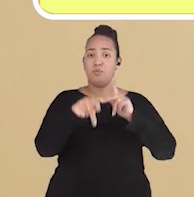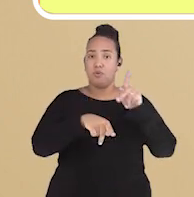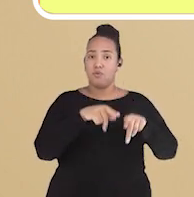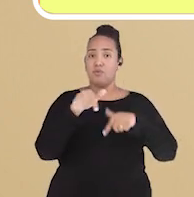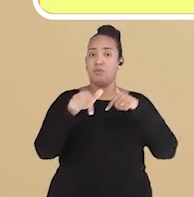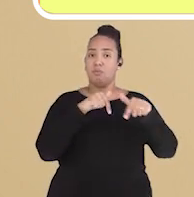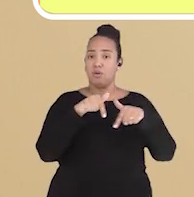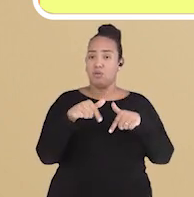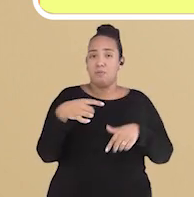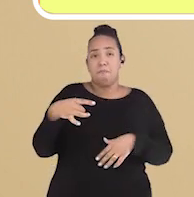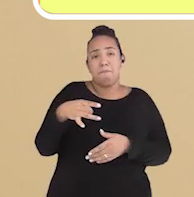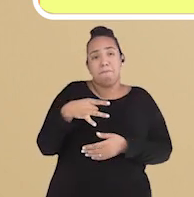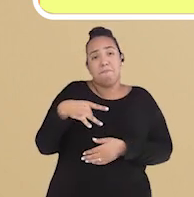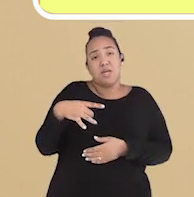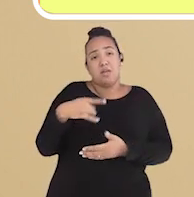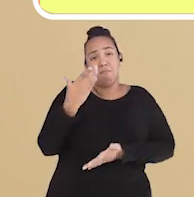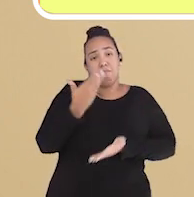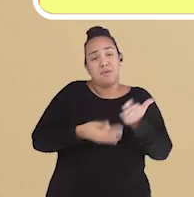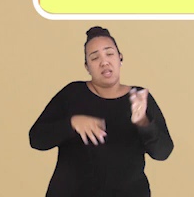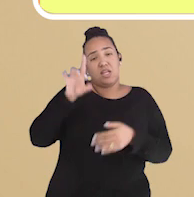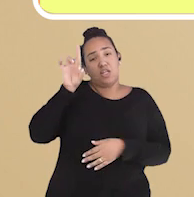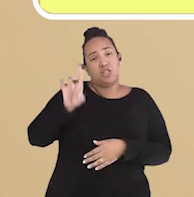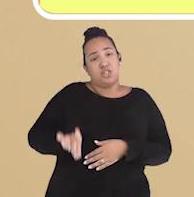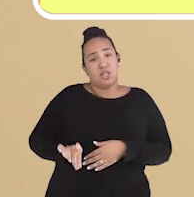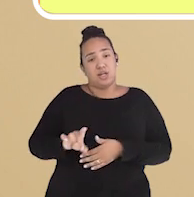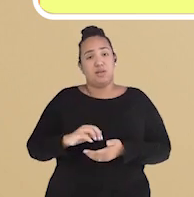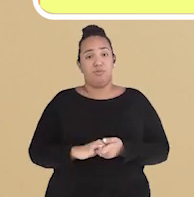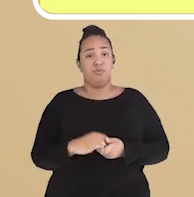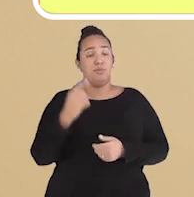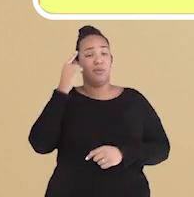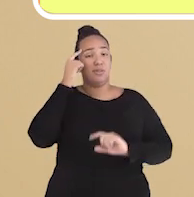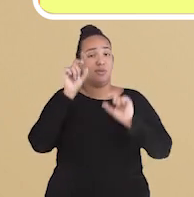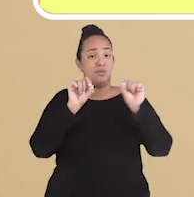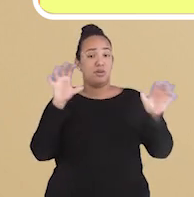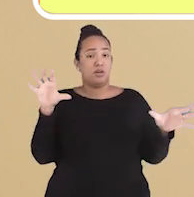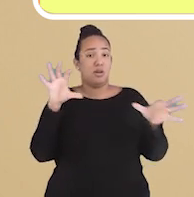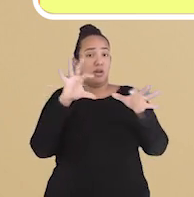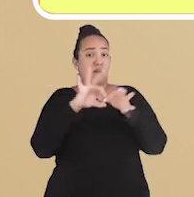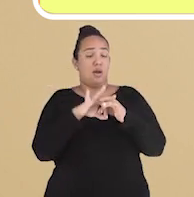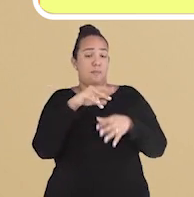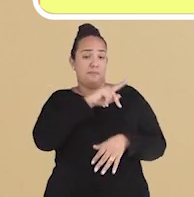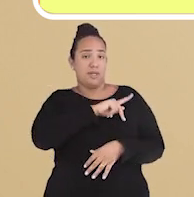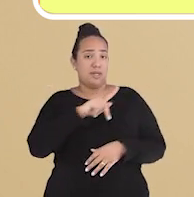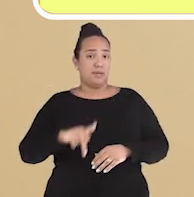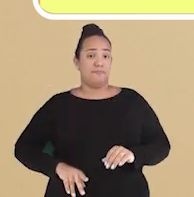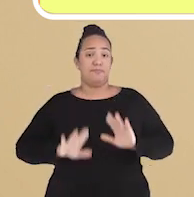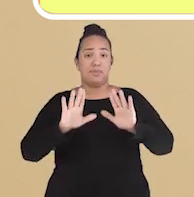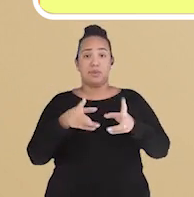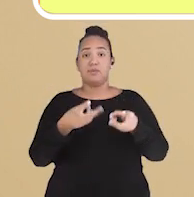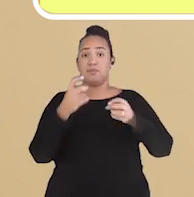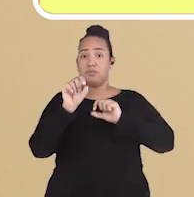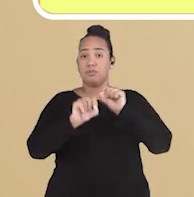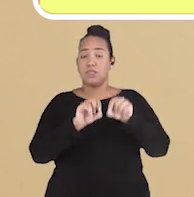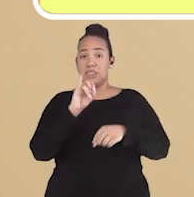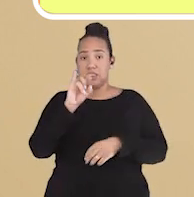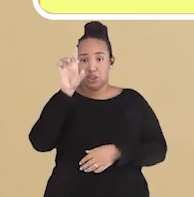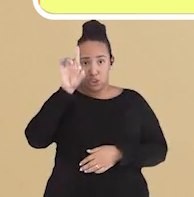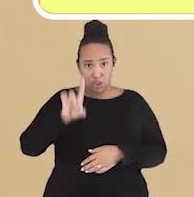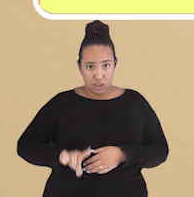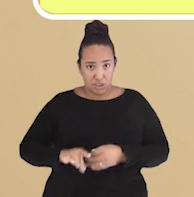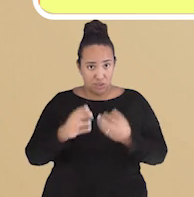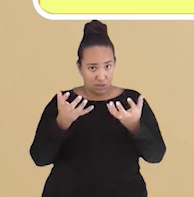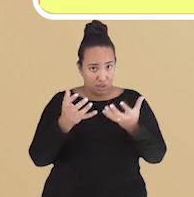direitos adquiridos. Eles associavam seus direitos à pessoa do presidente, mas eles perceberam que para manter os direitos que conquistaram,